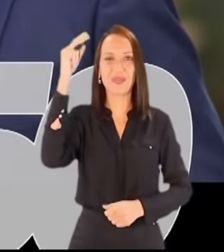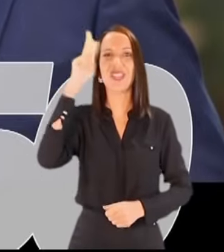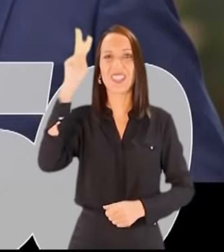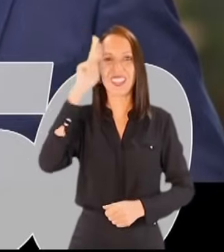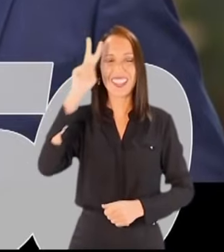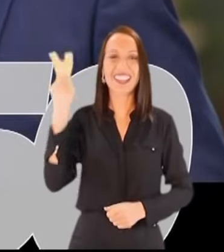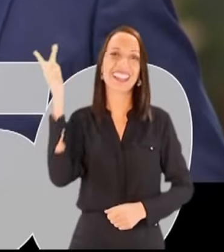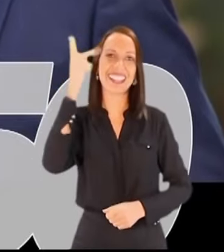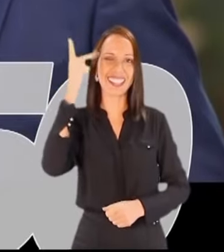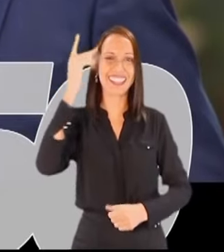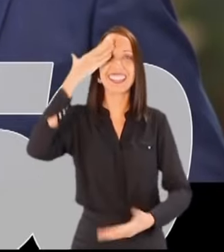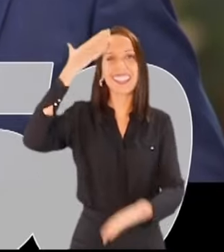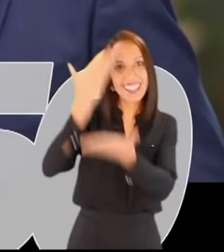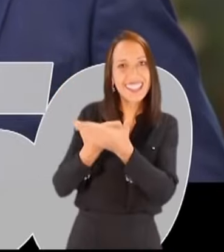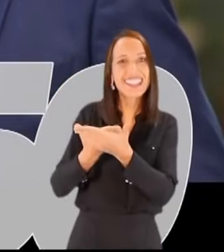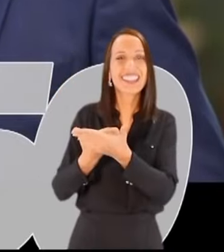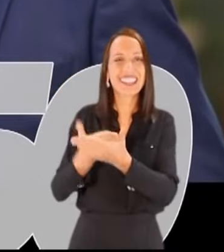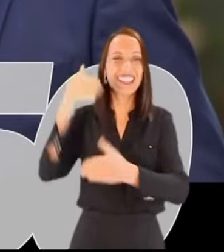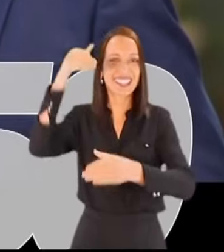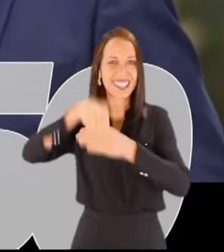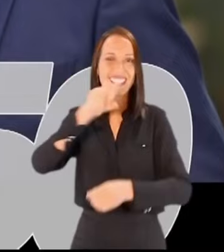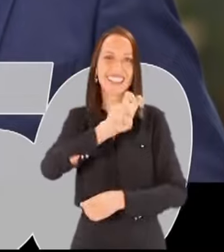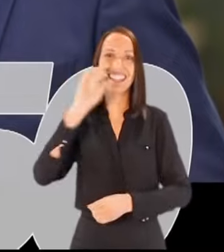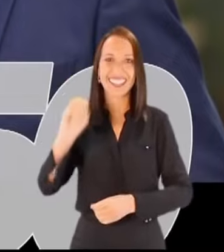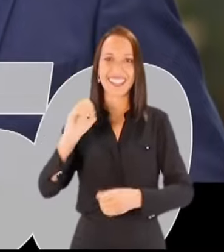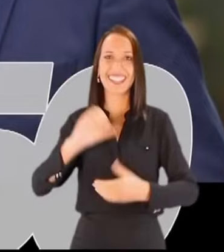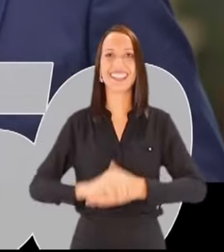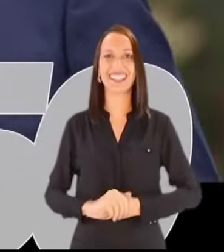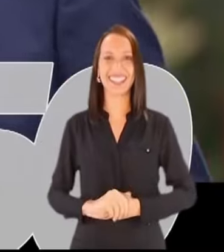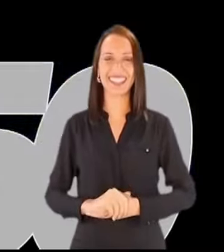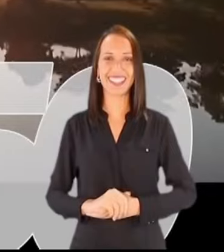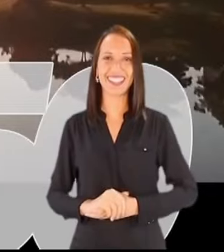história de São Paulo. Acredite nisso e vote 50.